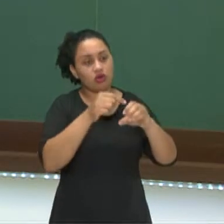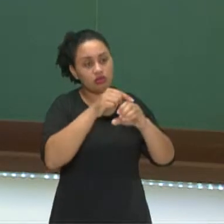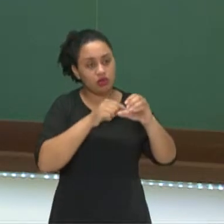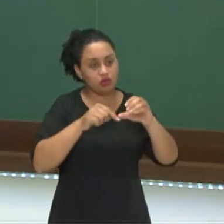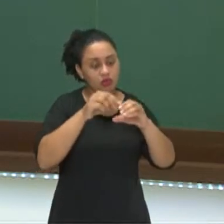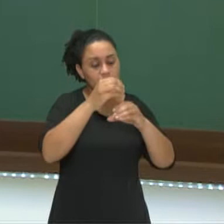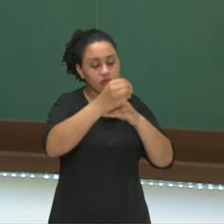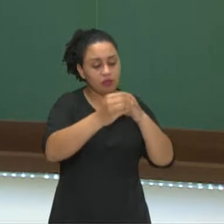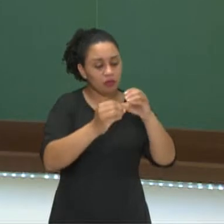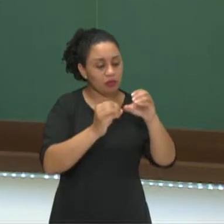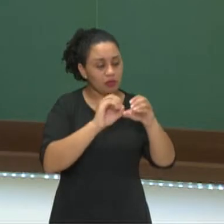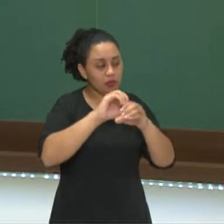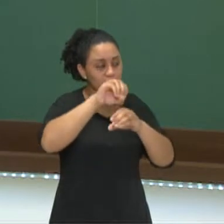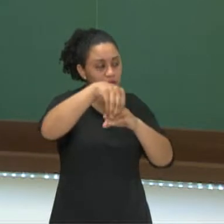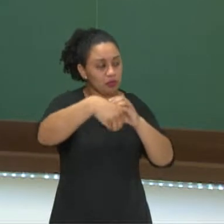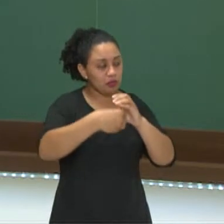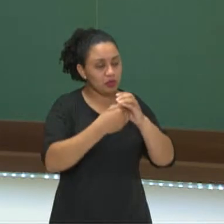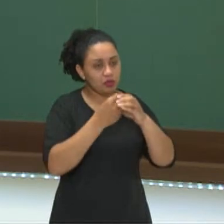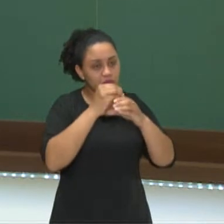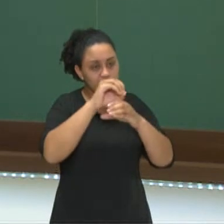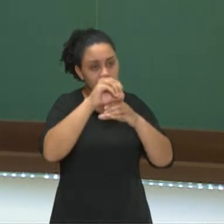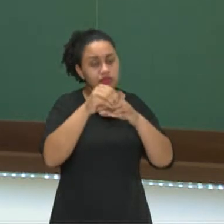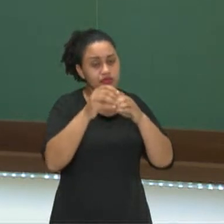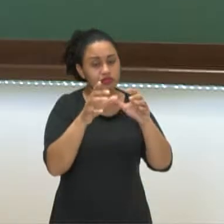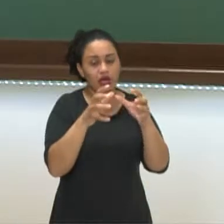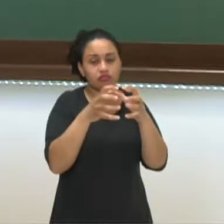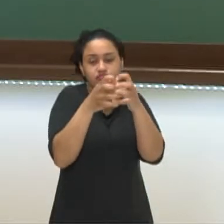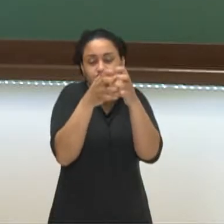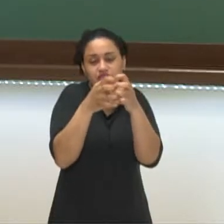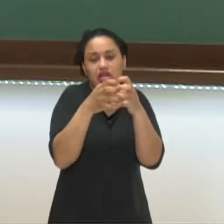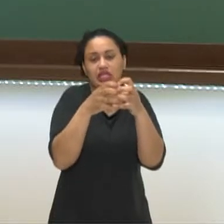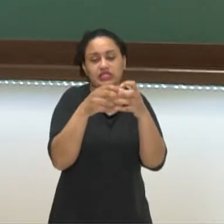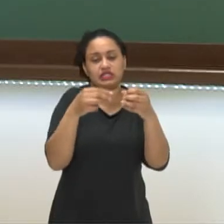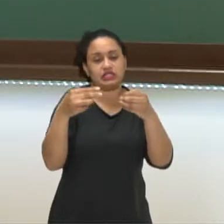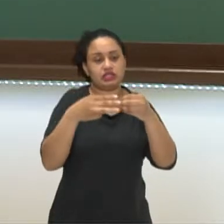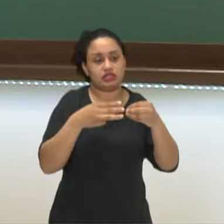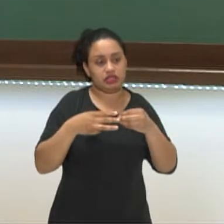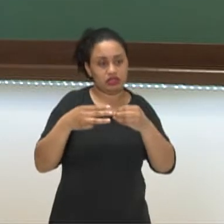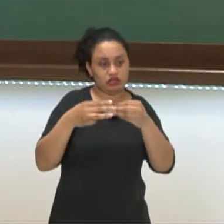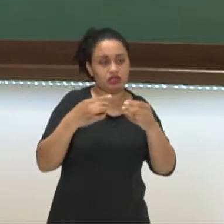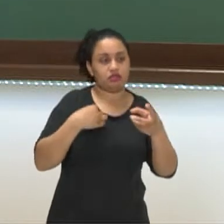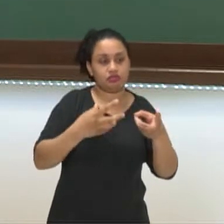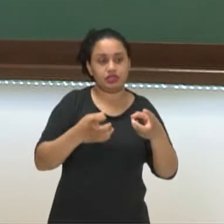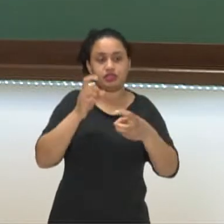que seria o nível máximo de compactação celular. Então essas células, ao se